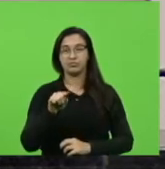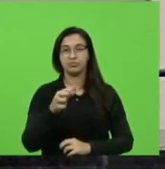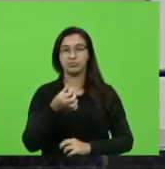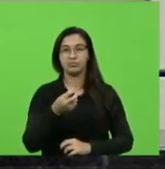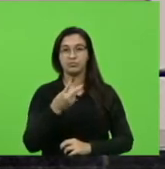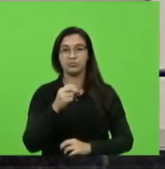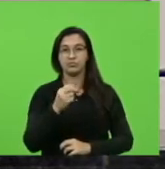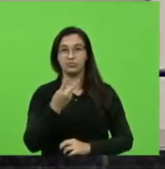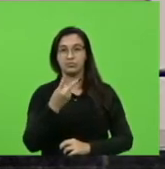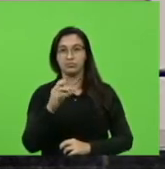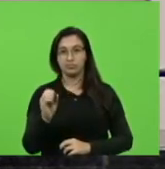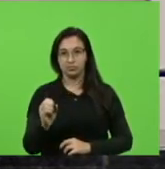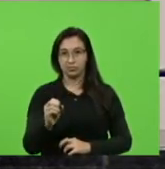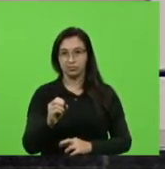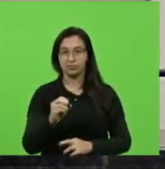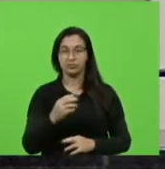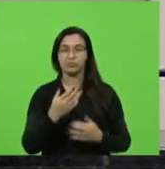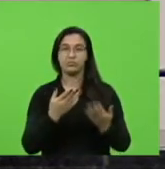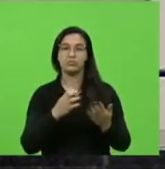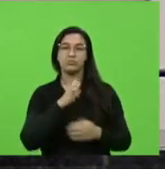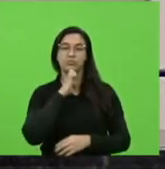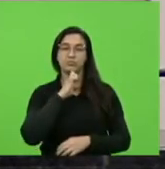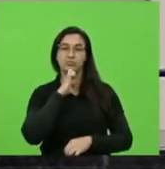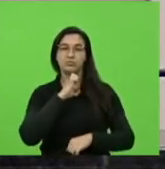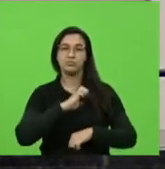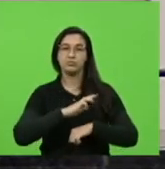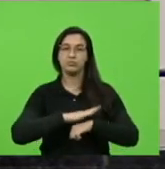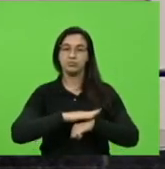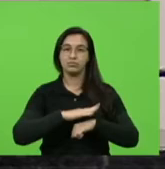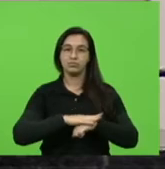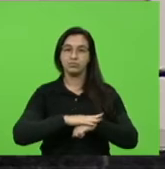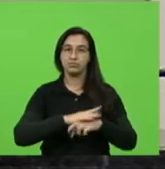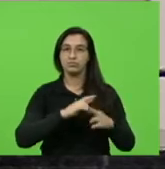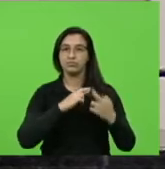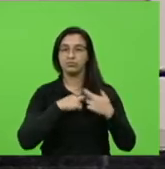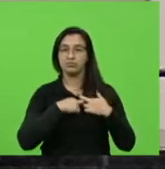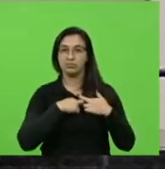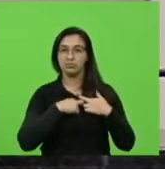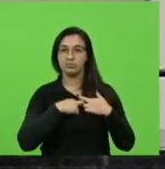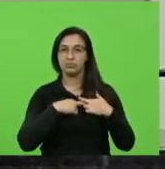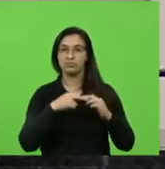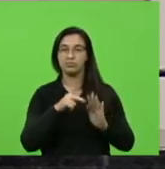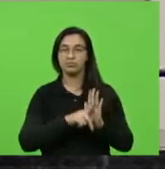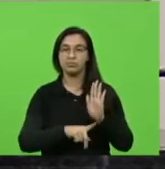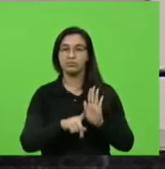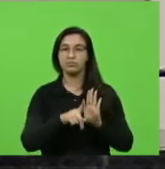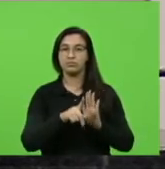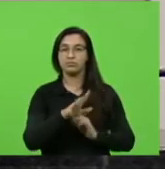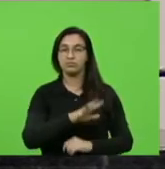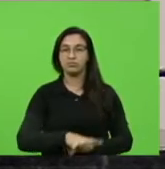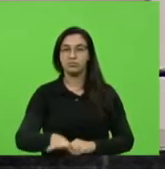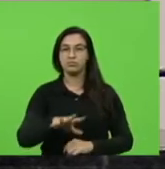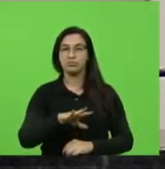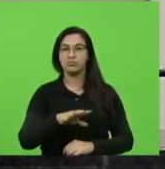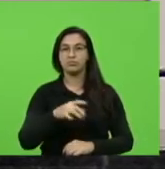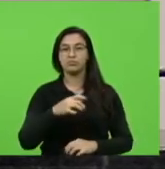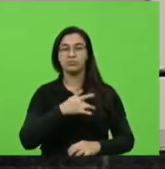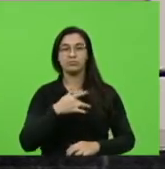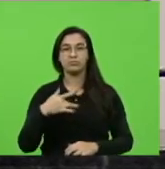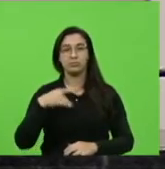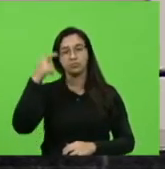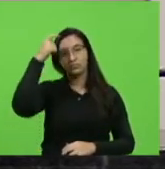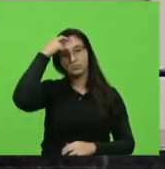307.6/2020, autor deputado Felipe Estevão, institui o Programa Geral de Saúde Mental das Polícias do Estado de Santa Catarina,